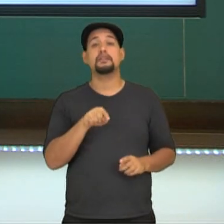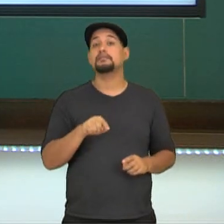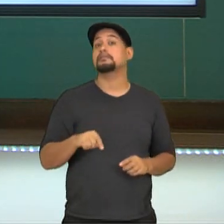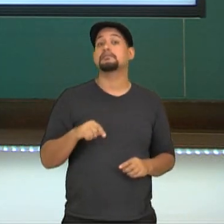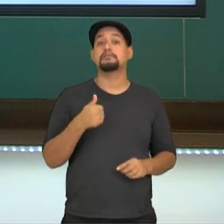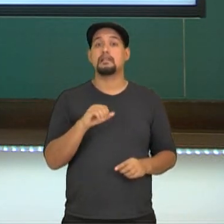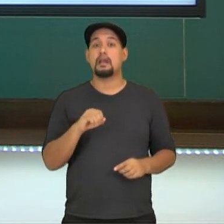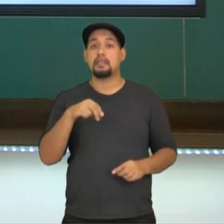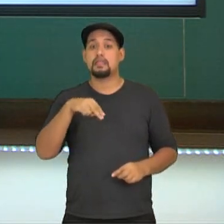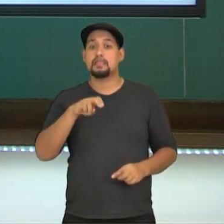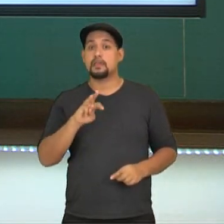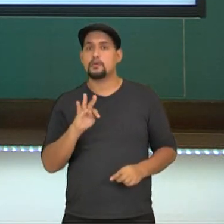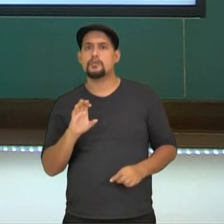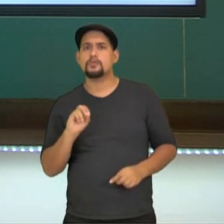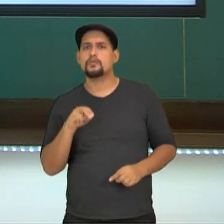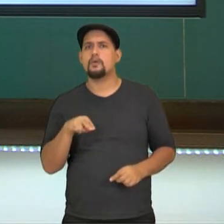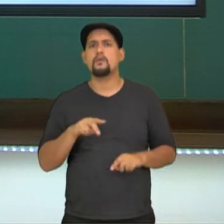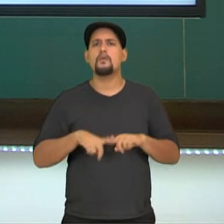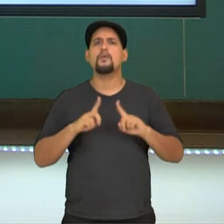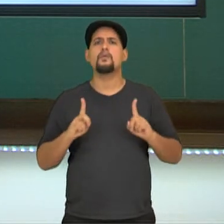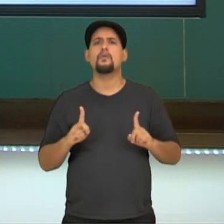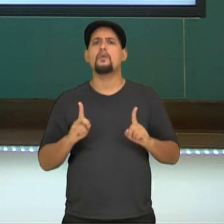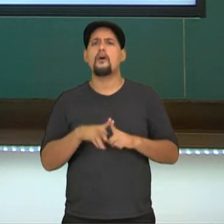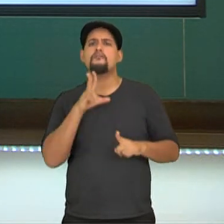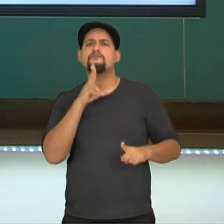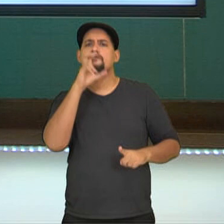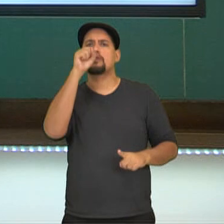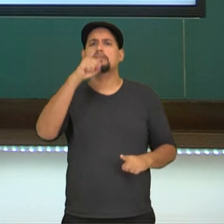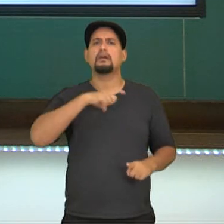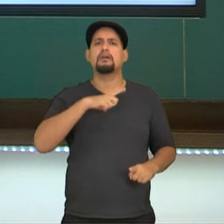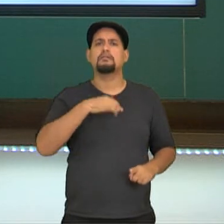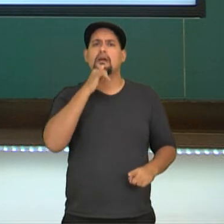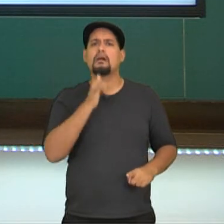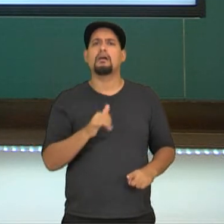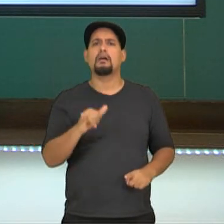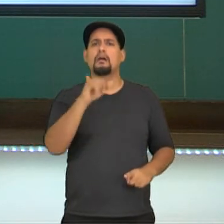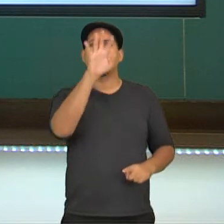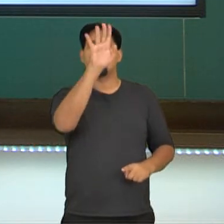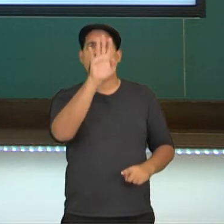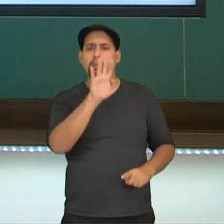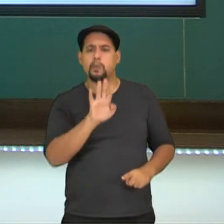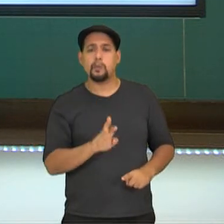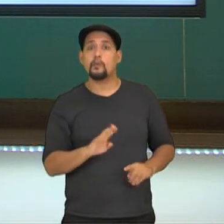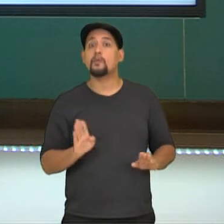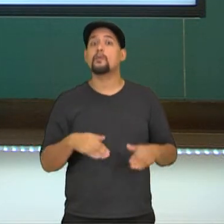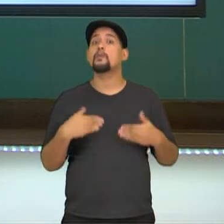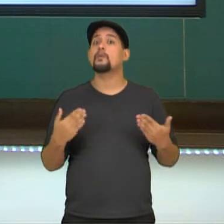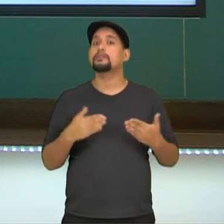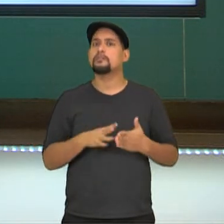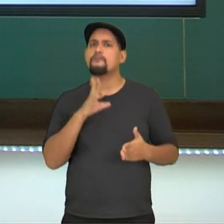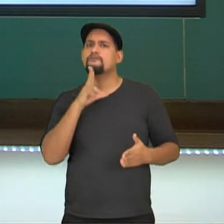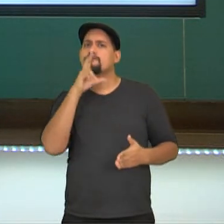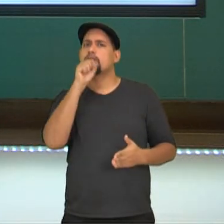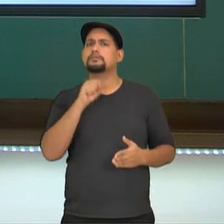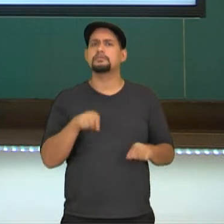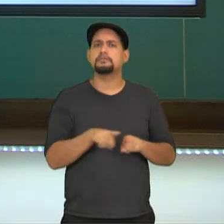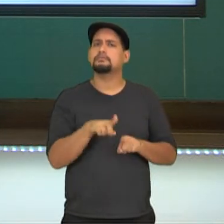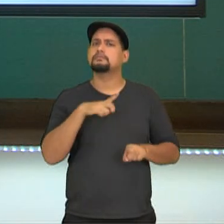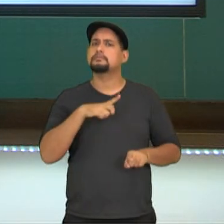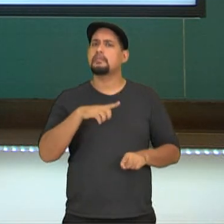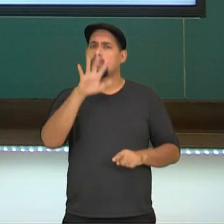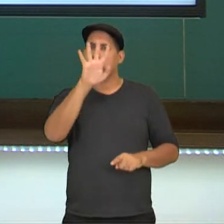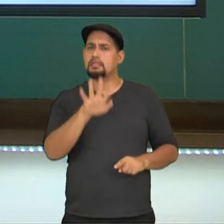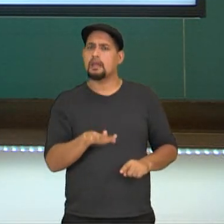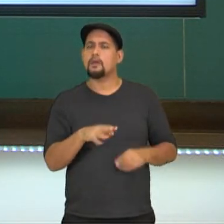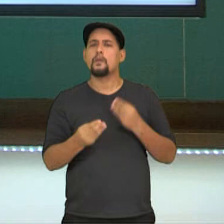por coulomb. Qual é a força elétrica que atuará sobre a carga? Então eu quero saber quanto vale o módulo da força elétrica que atua sobre essa